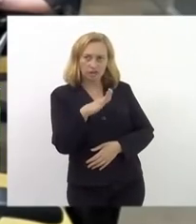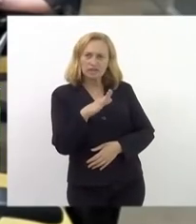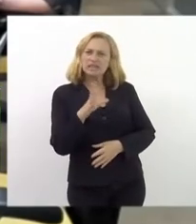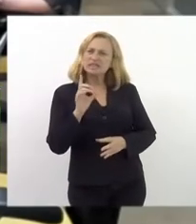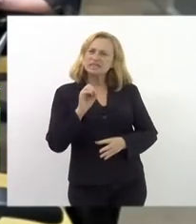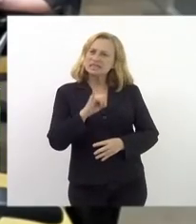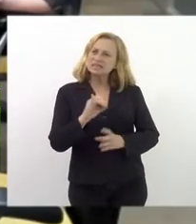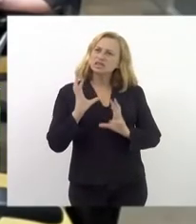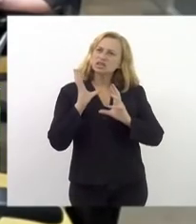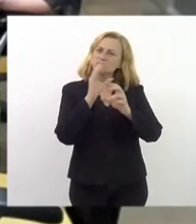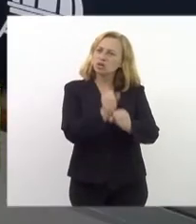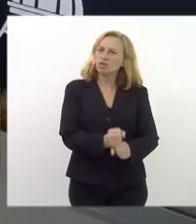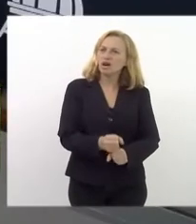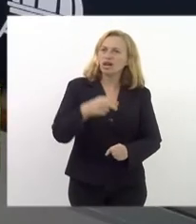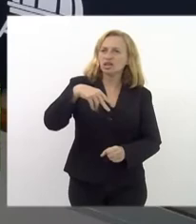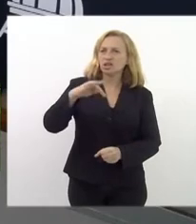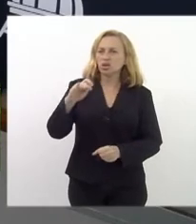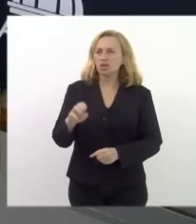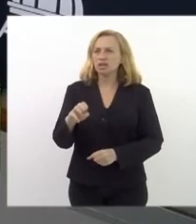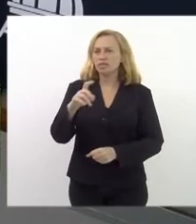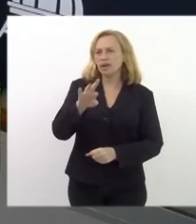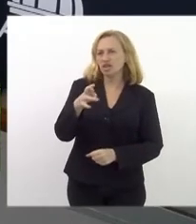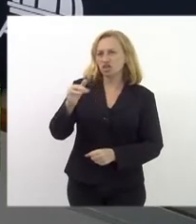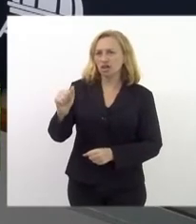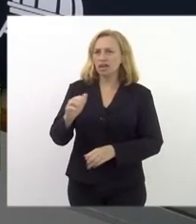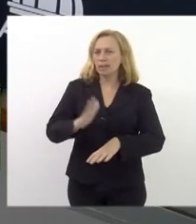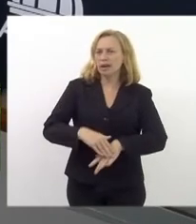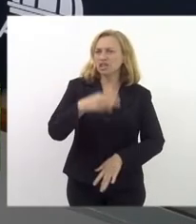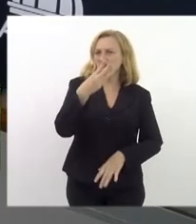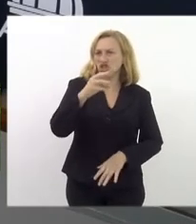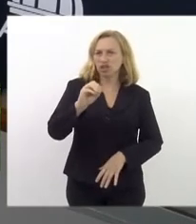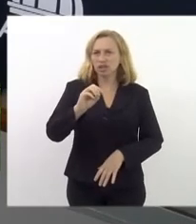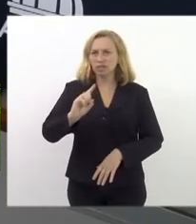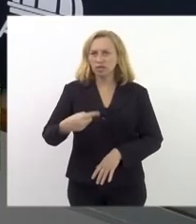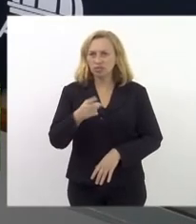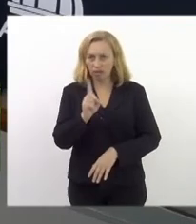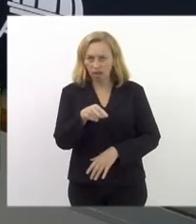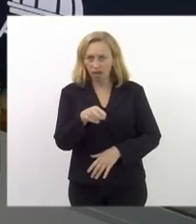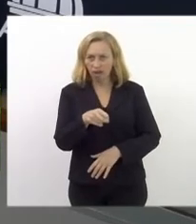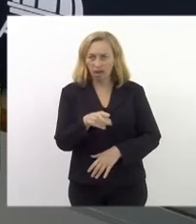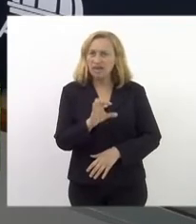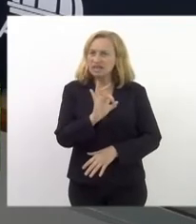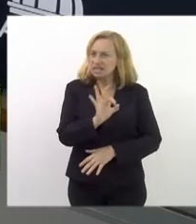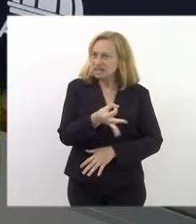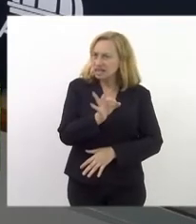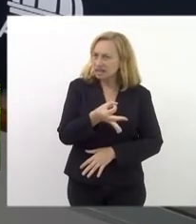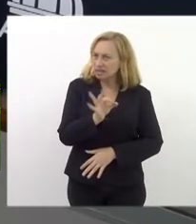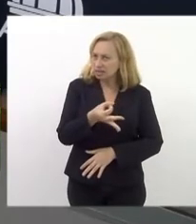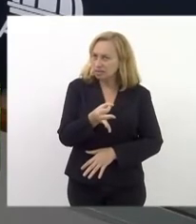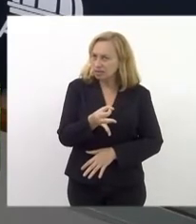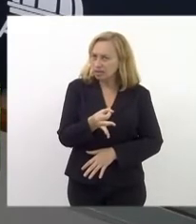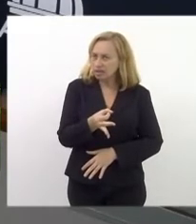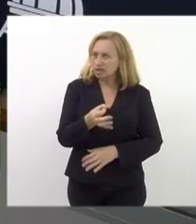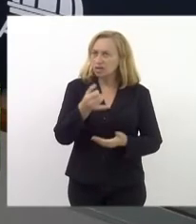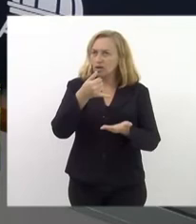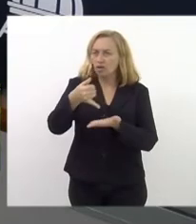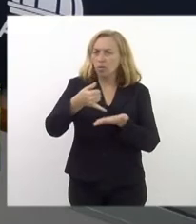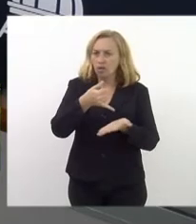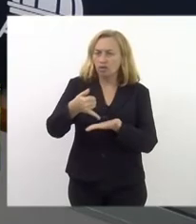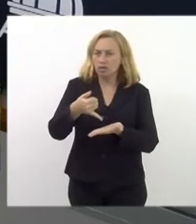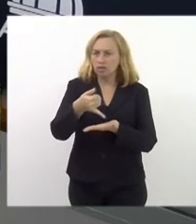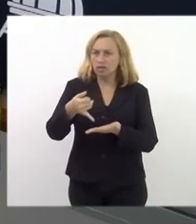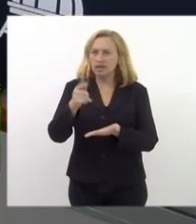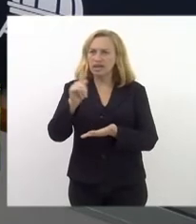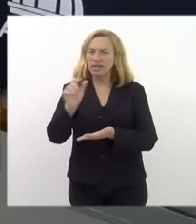somar Norte e Baixada Litorâneas, dá mais de 30 mil, né, contratações. Certamente isso, é a cadeia do óleo e do gás influenciando aí.